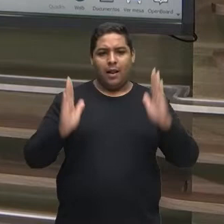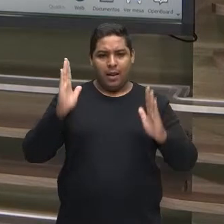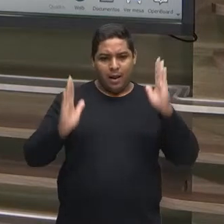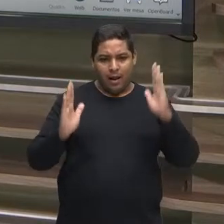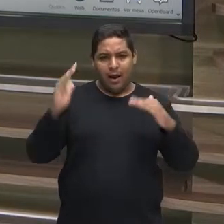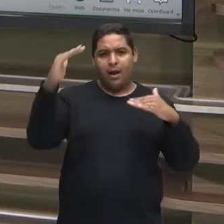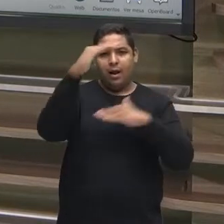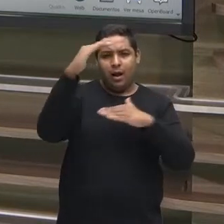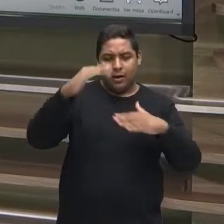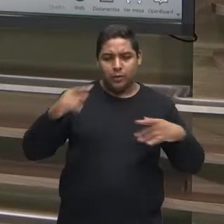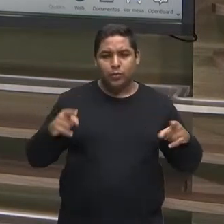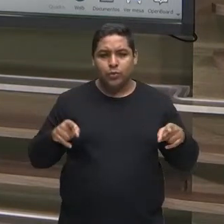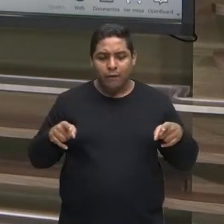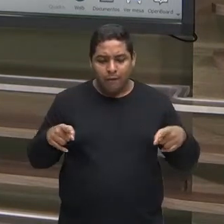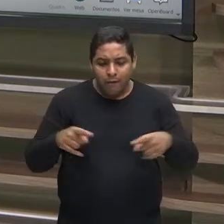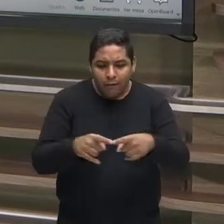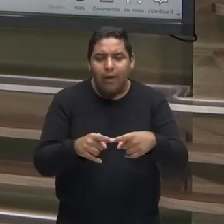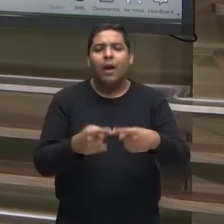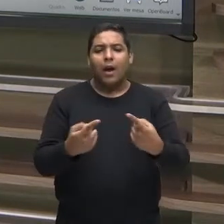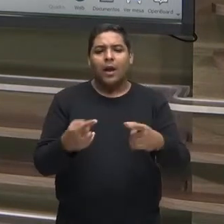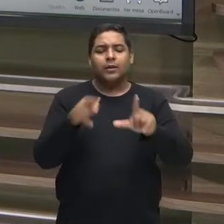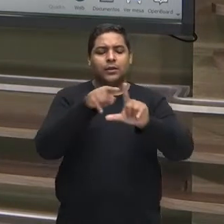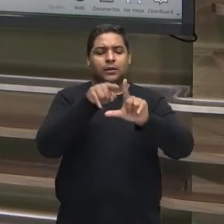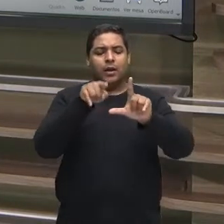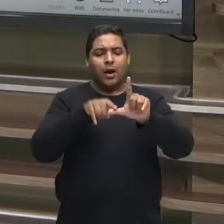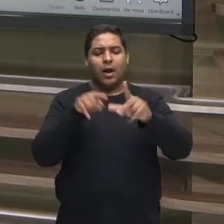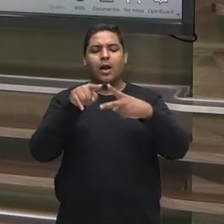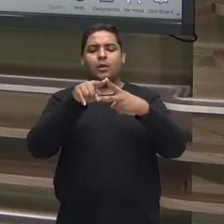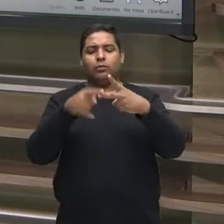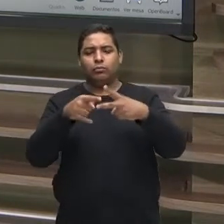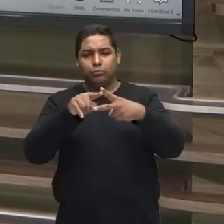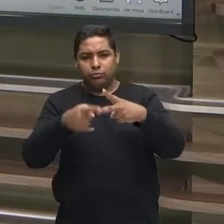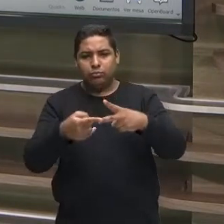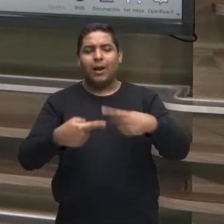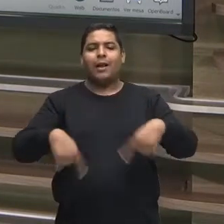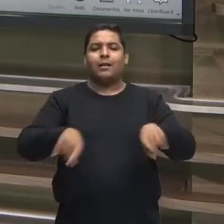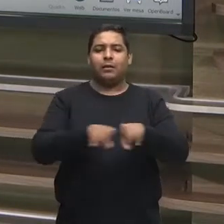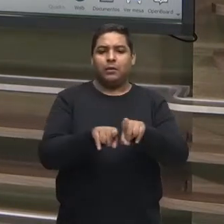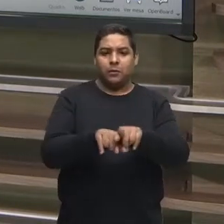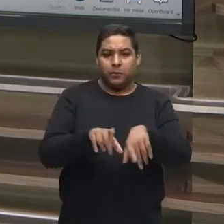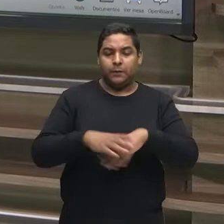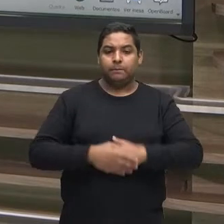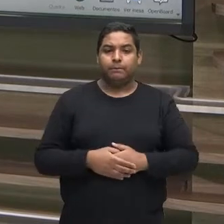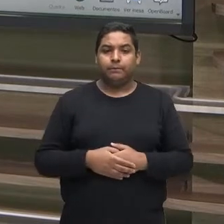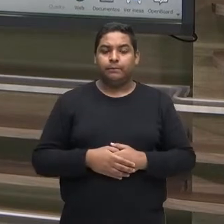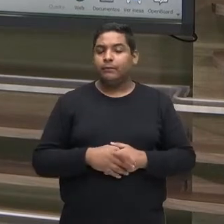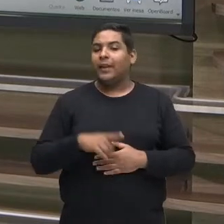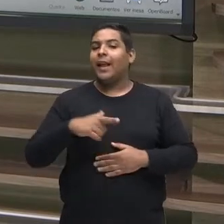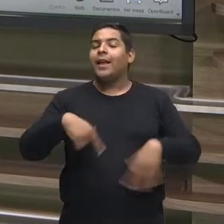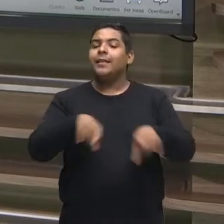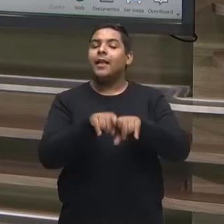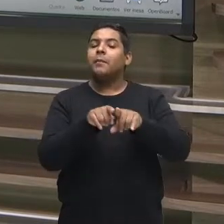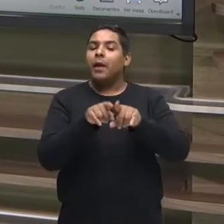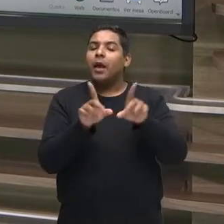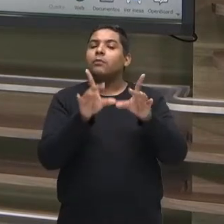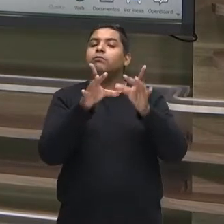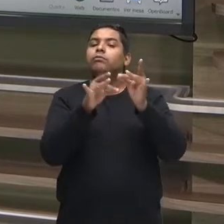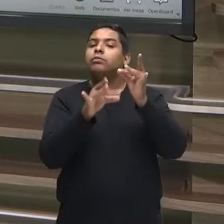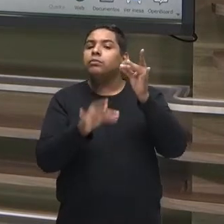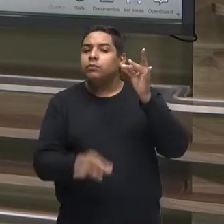vértices, nós temos ângulos internos e externos. E nós também temos a sua classificação. Então,